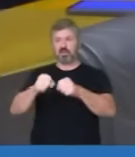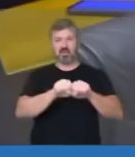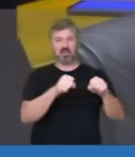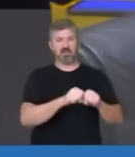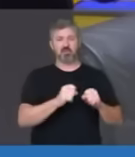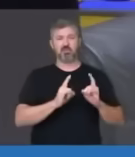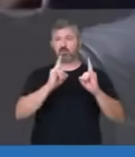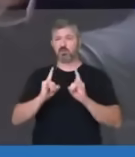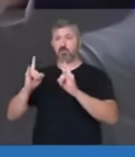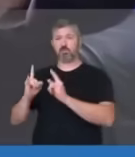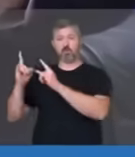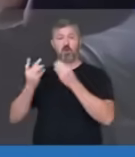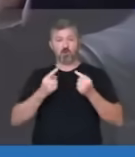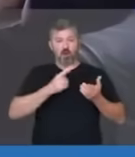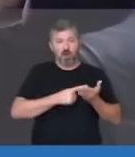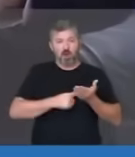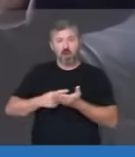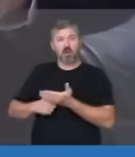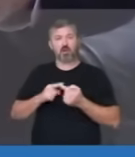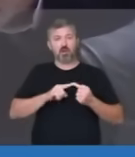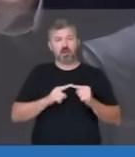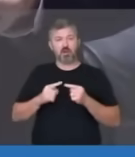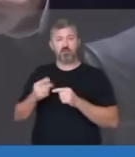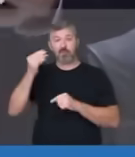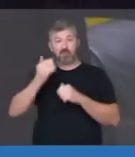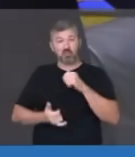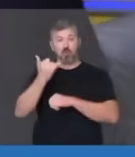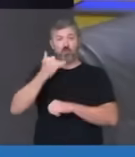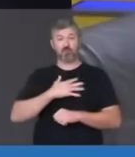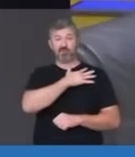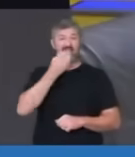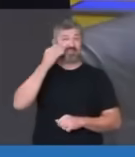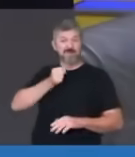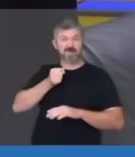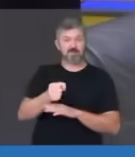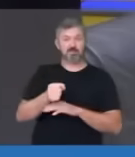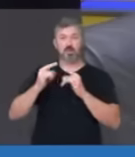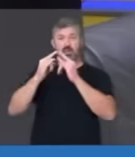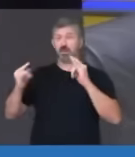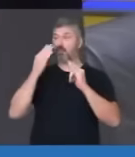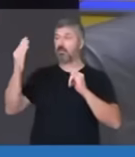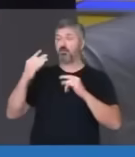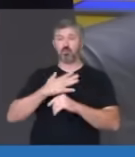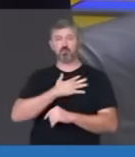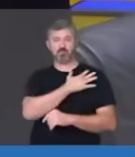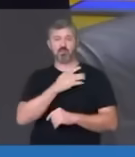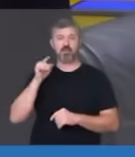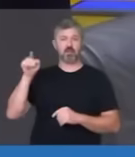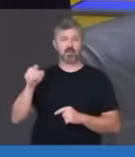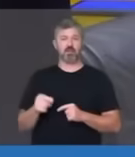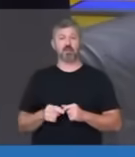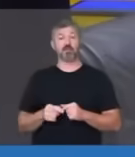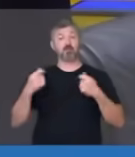aqui vimos como foi construída a tentativa de um golpe militar. Eles tentaram, acampando na frente dos quartéis, e